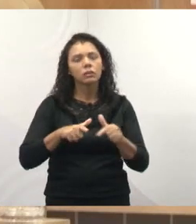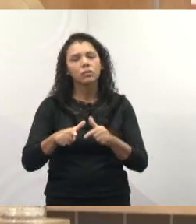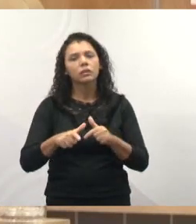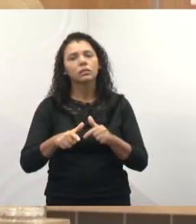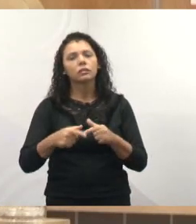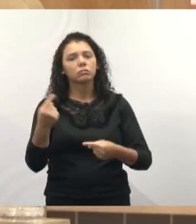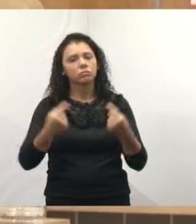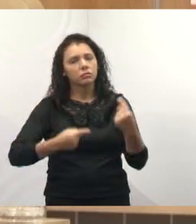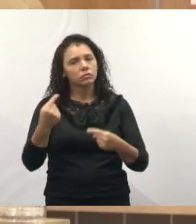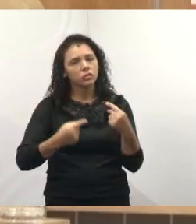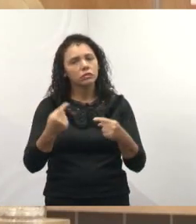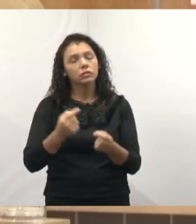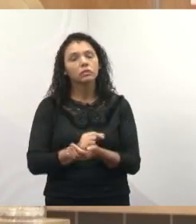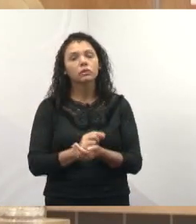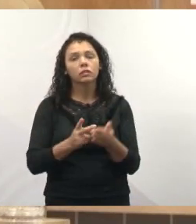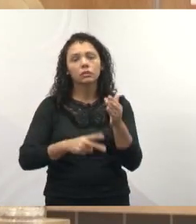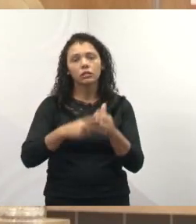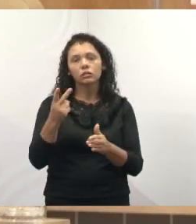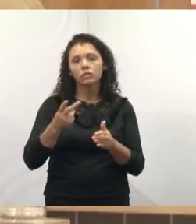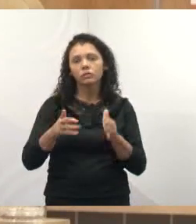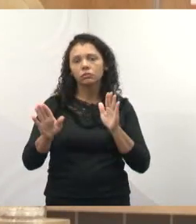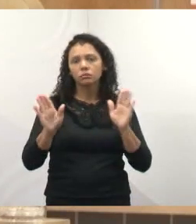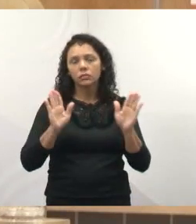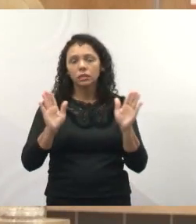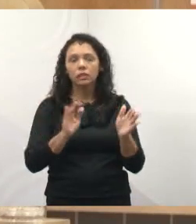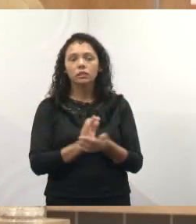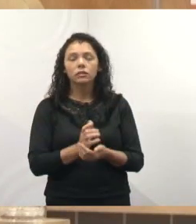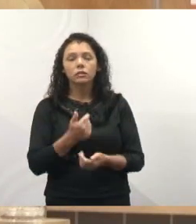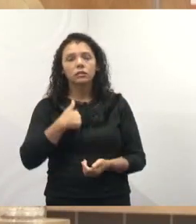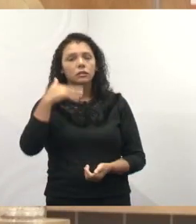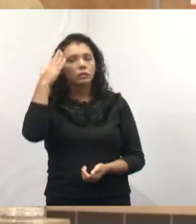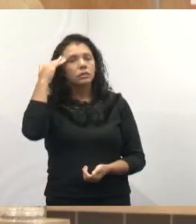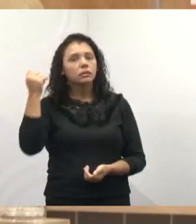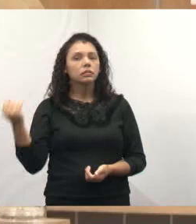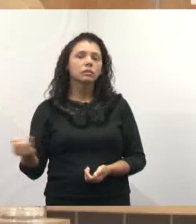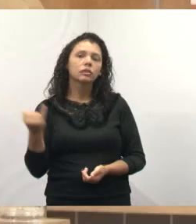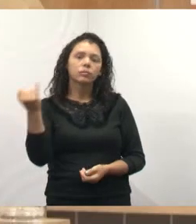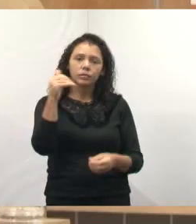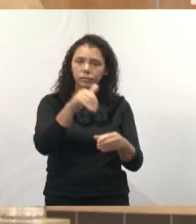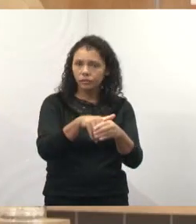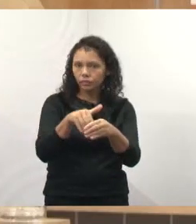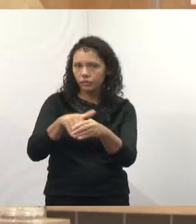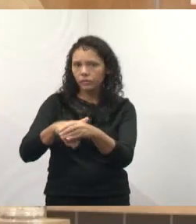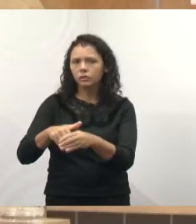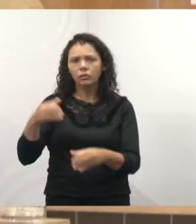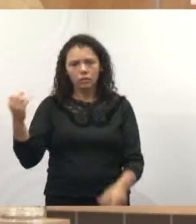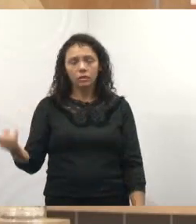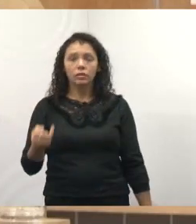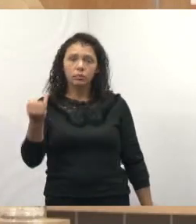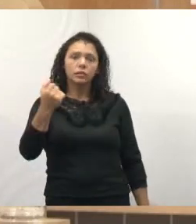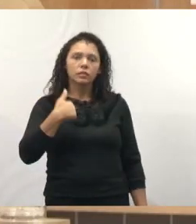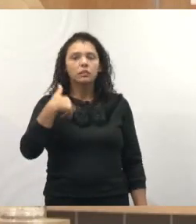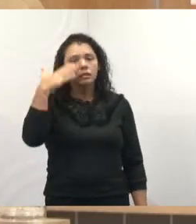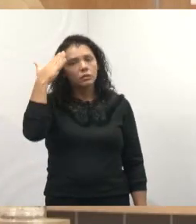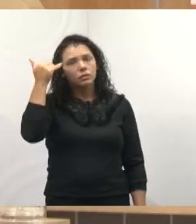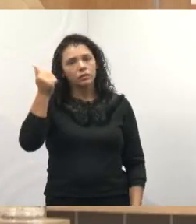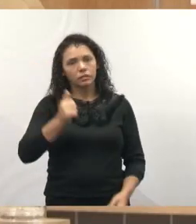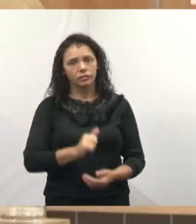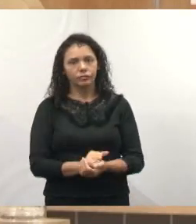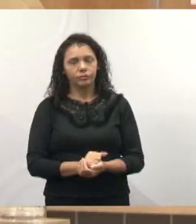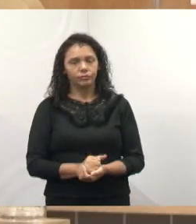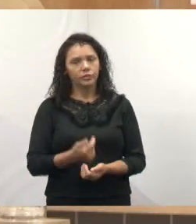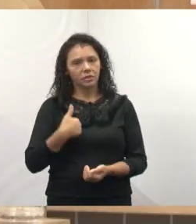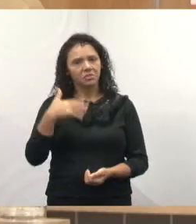mandato, e eu sei quão importante é essa votação, a relevância